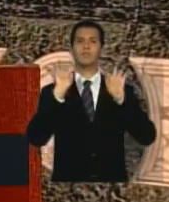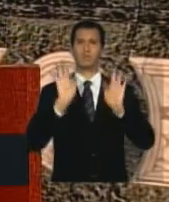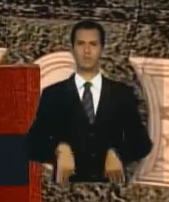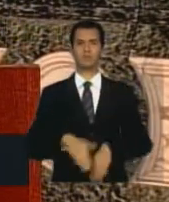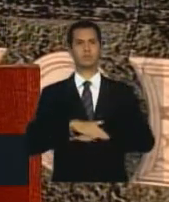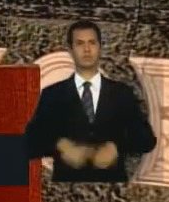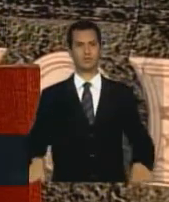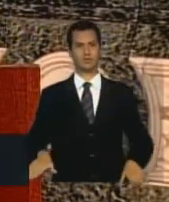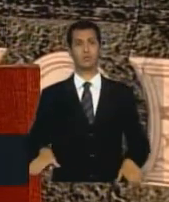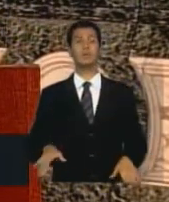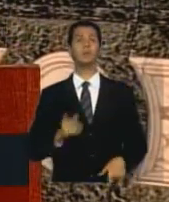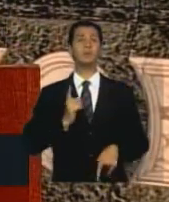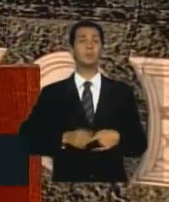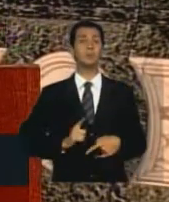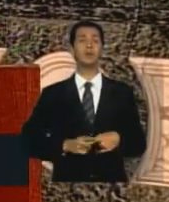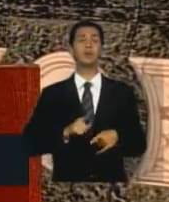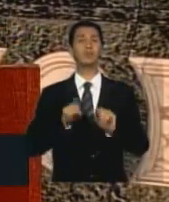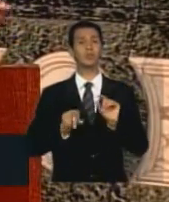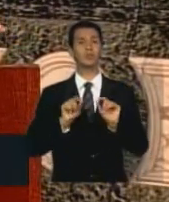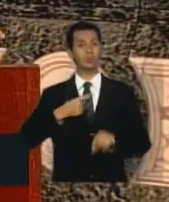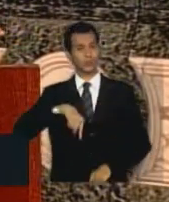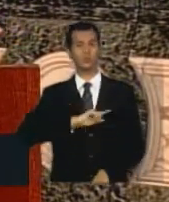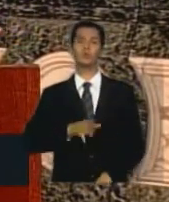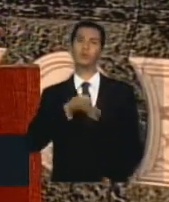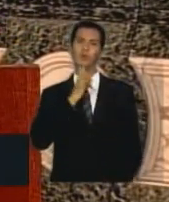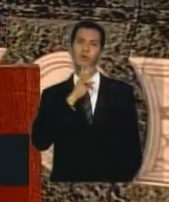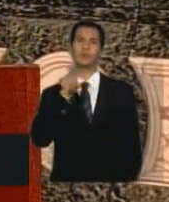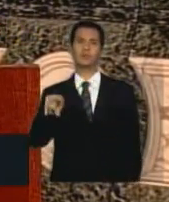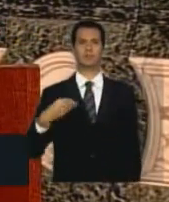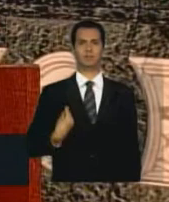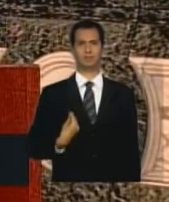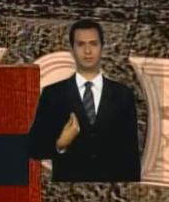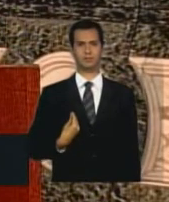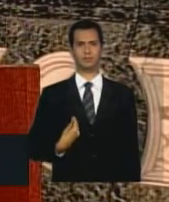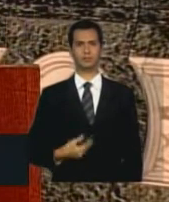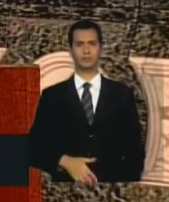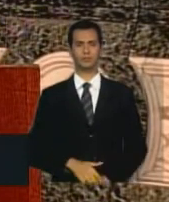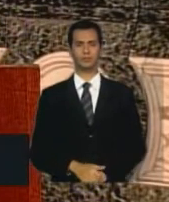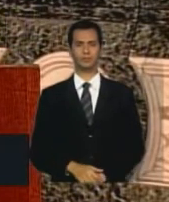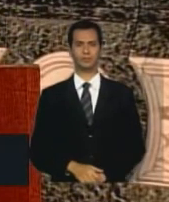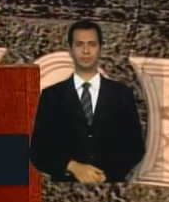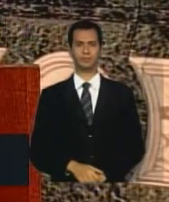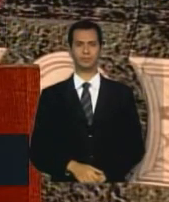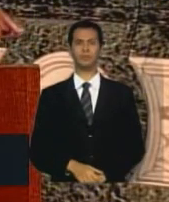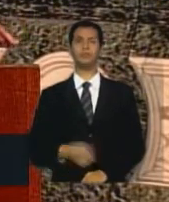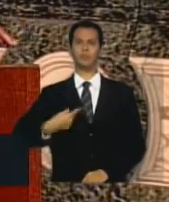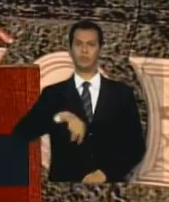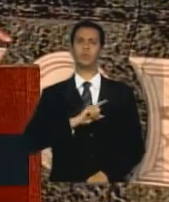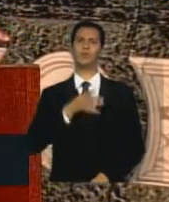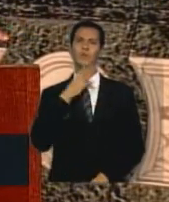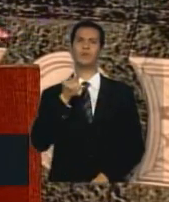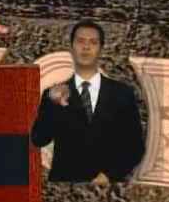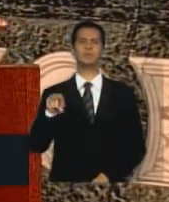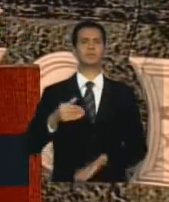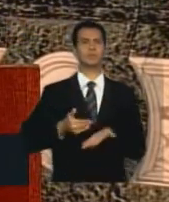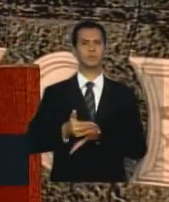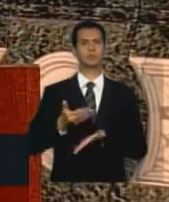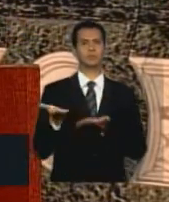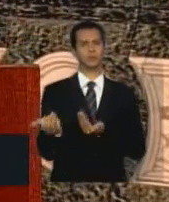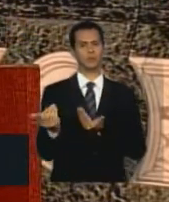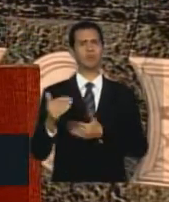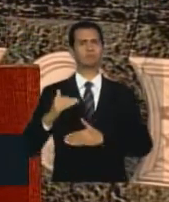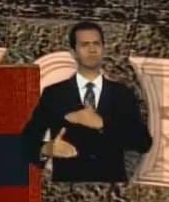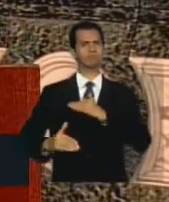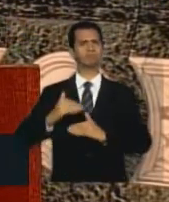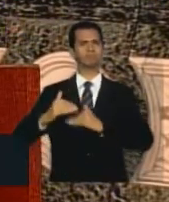nós já conhecíamos da sua vida pública, da sua história, que vem da sua juventude, que vem